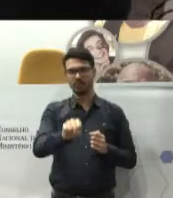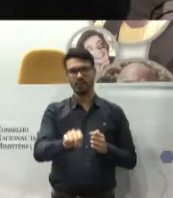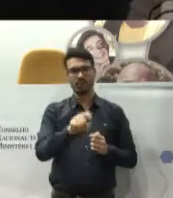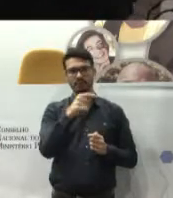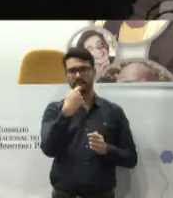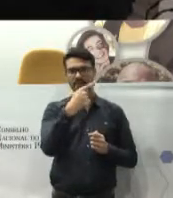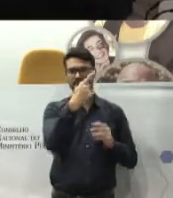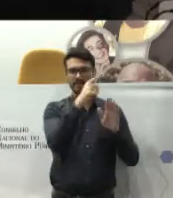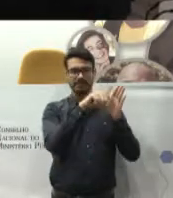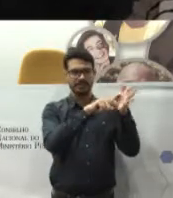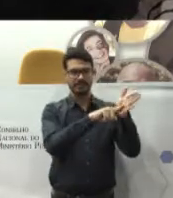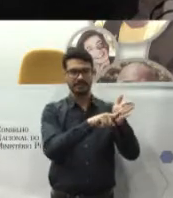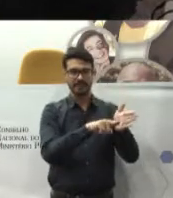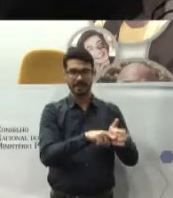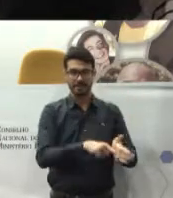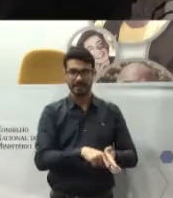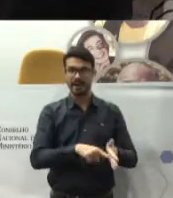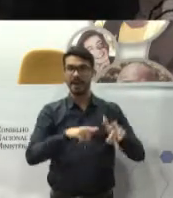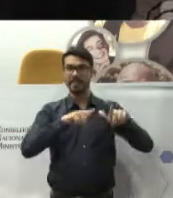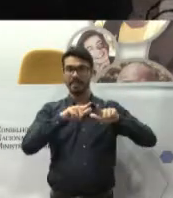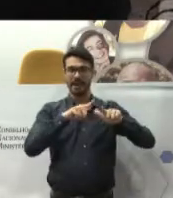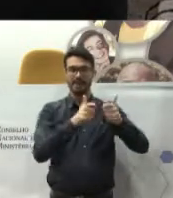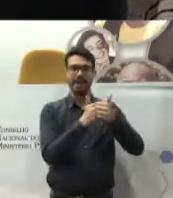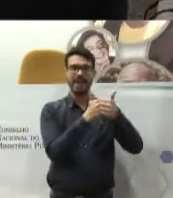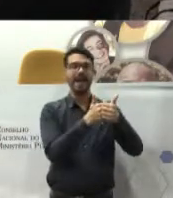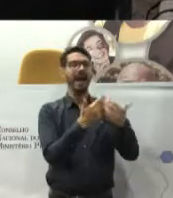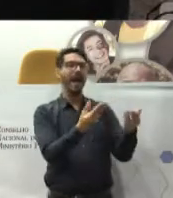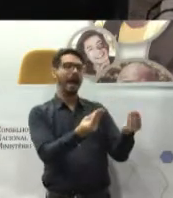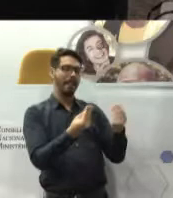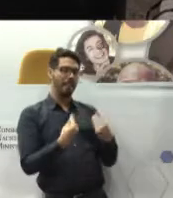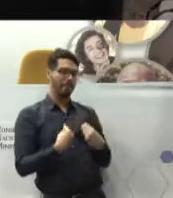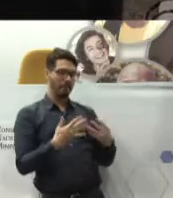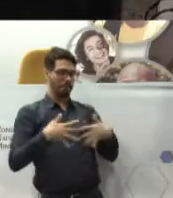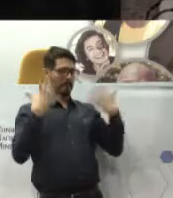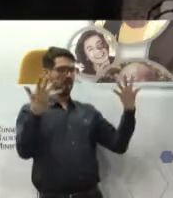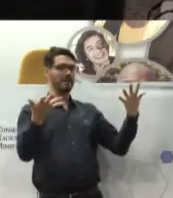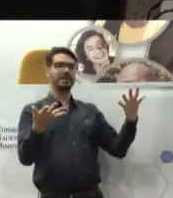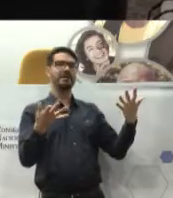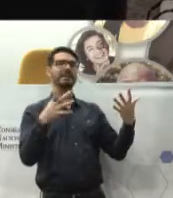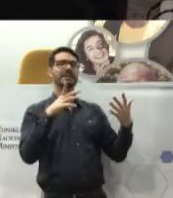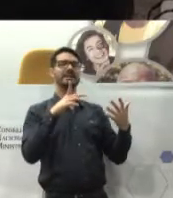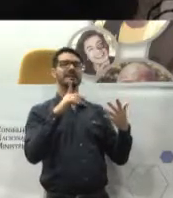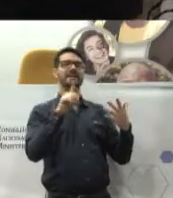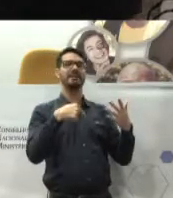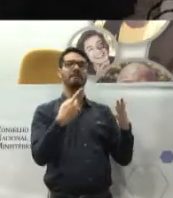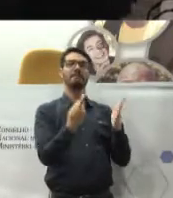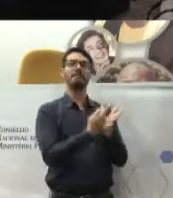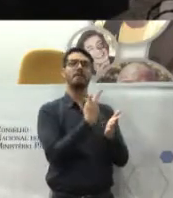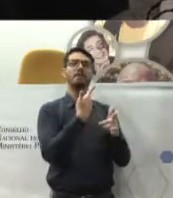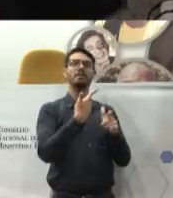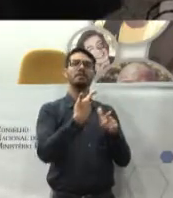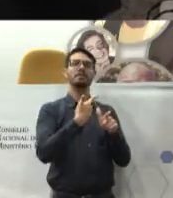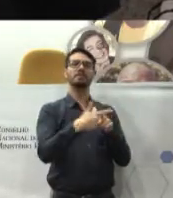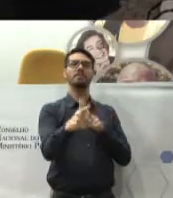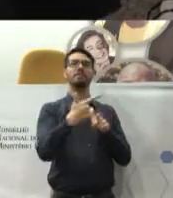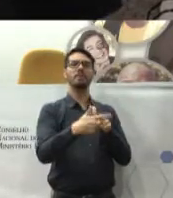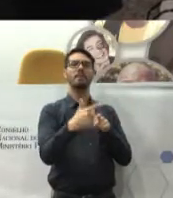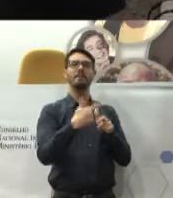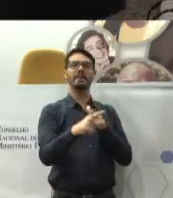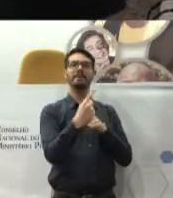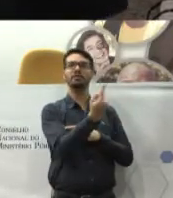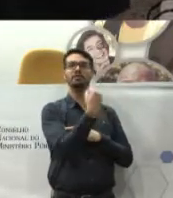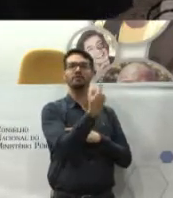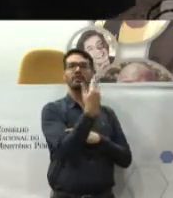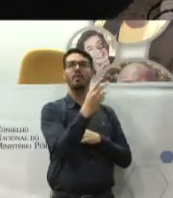precisamos trabalhar com eles. Não esperar que eles apareçam na nossa mesa na forma de dramas individuais ou até de dramas